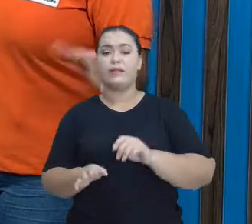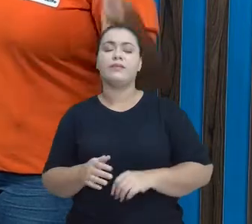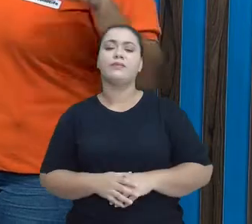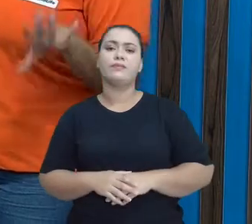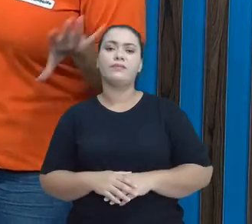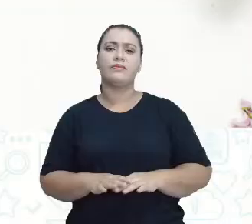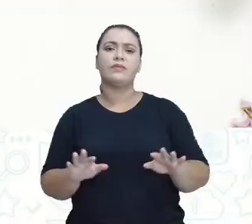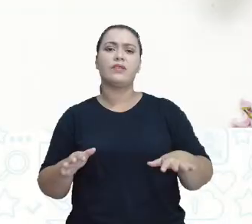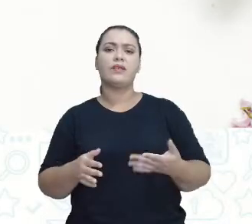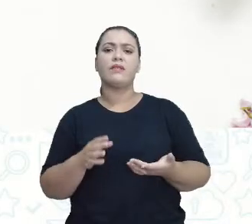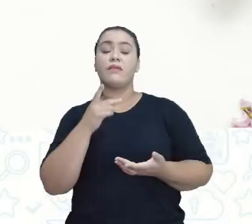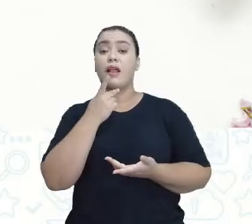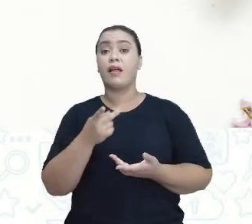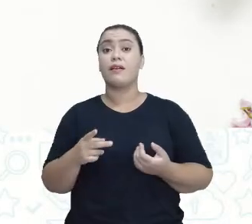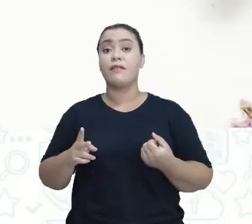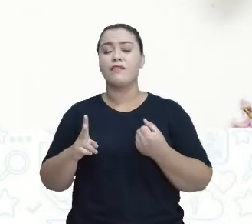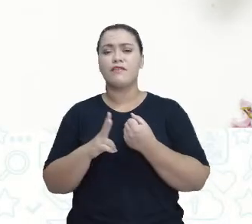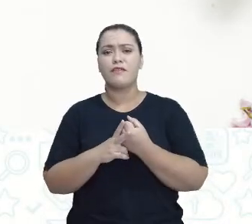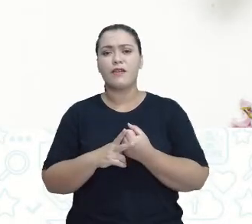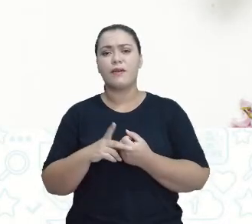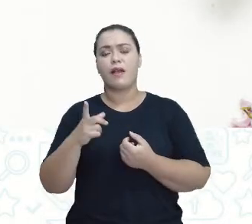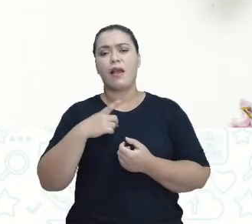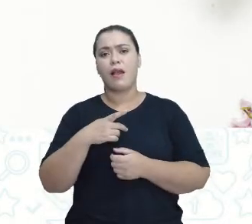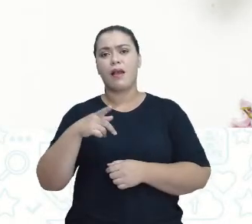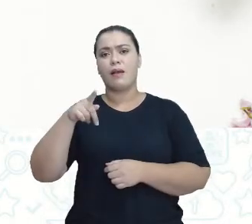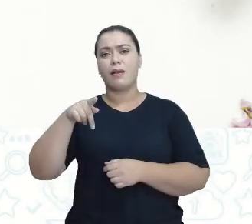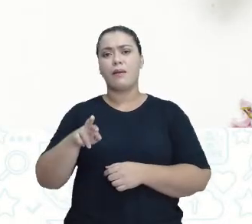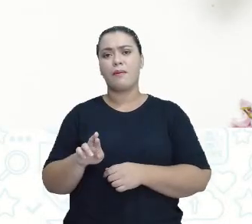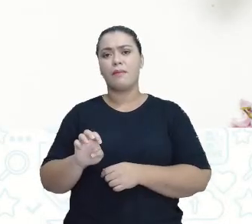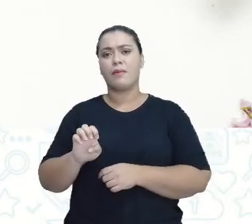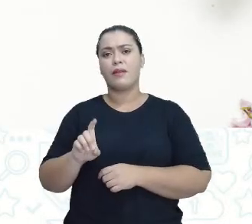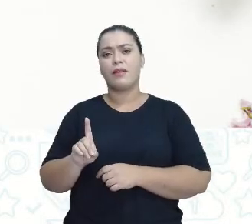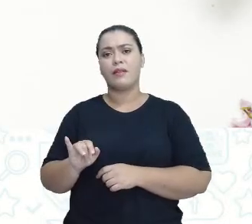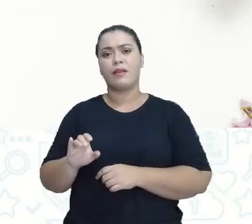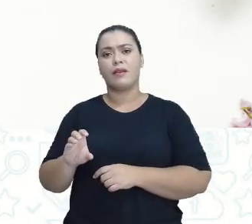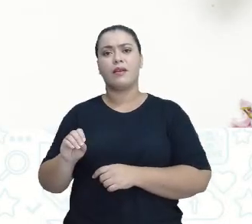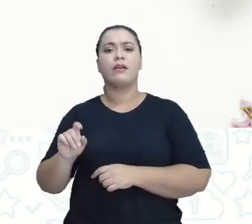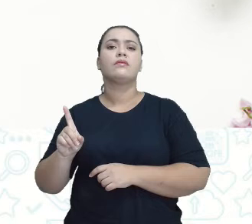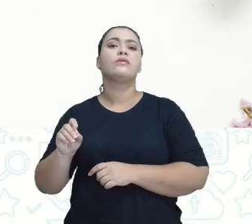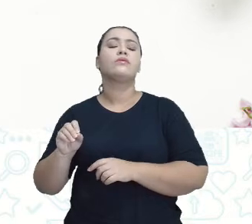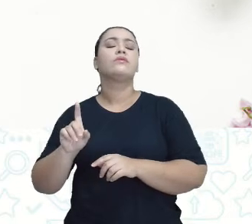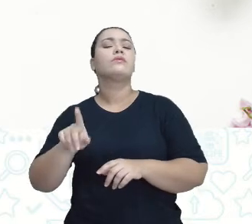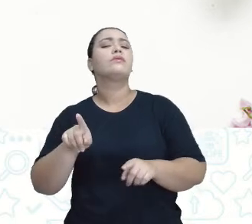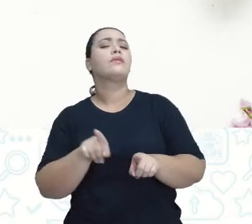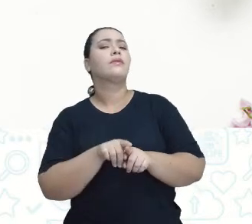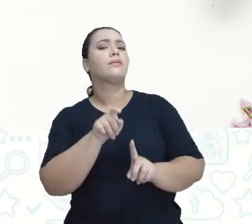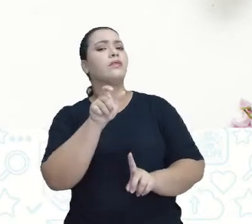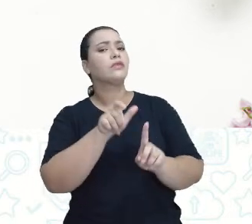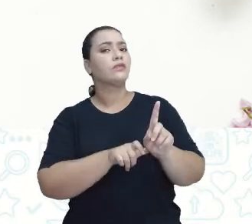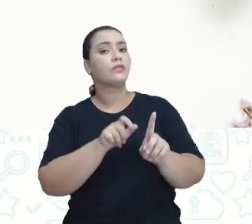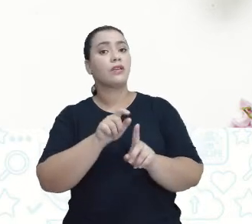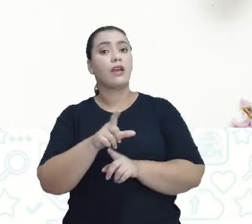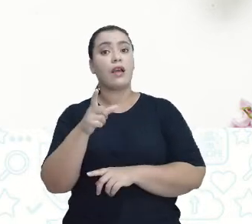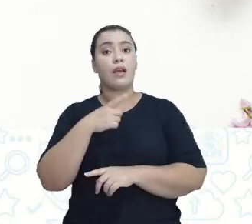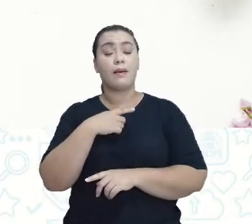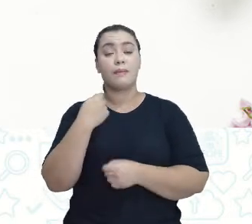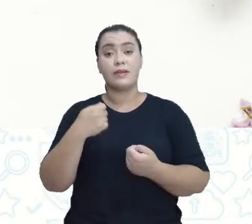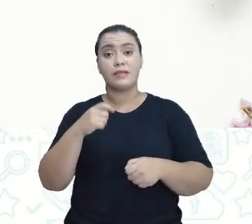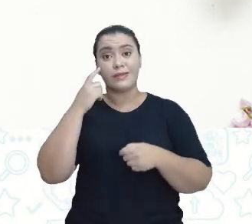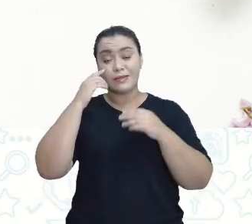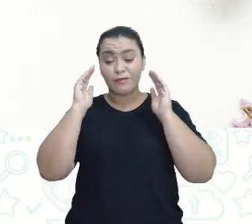E quando a gente fala de verbo, predicado, sujeito, a gente precisa se deter em dois